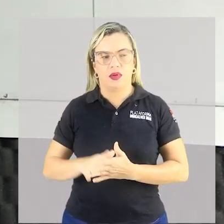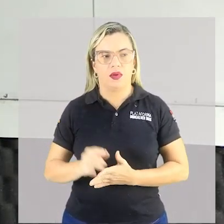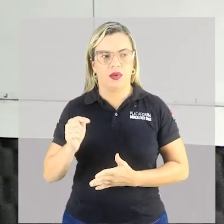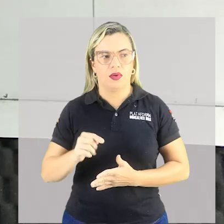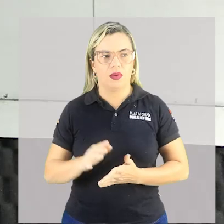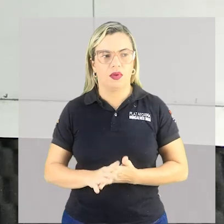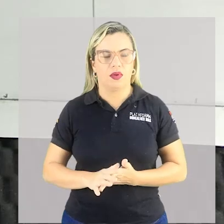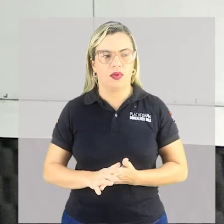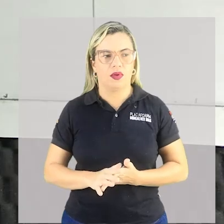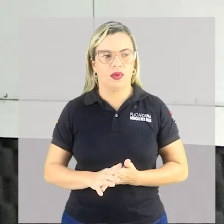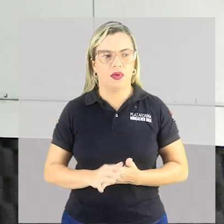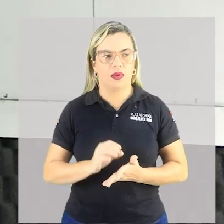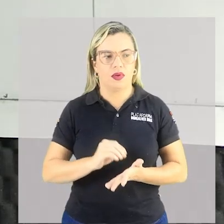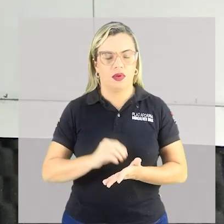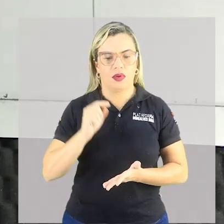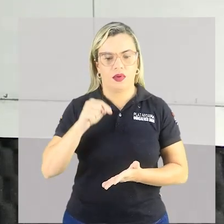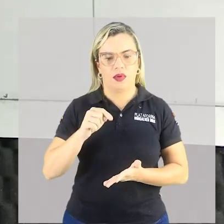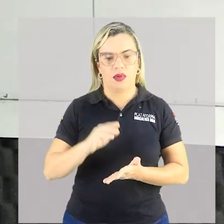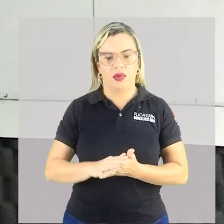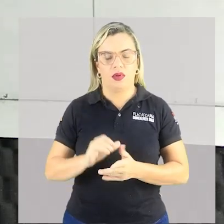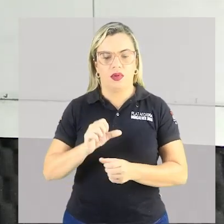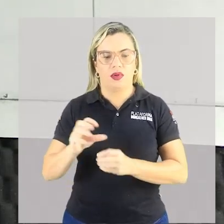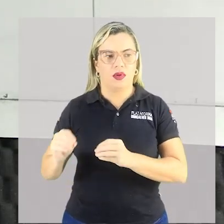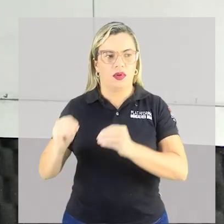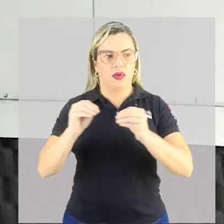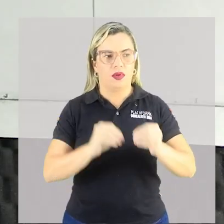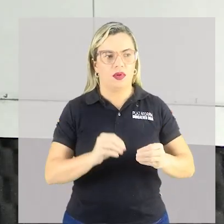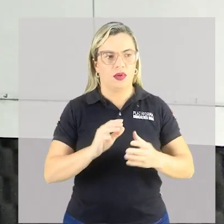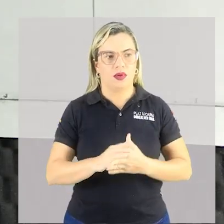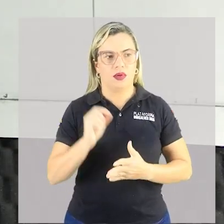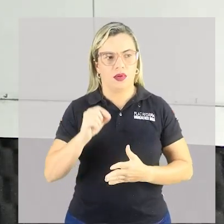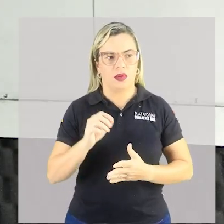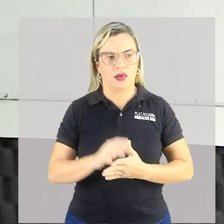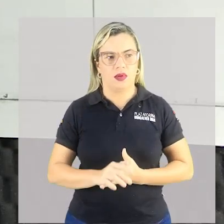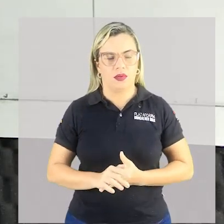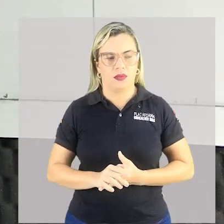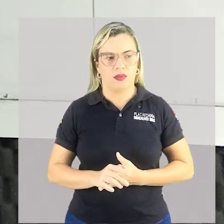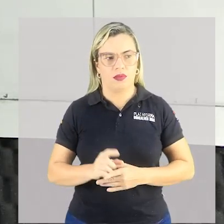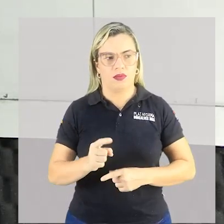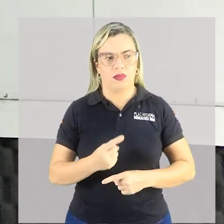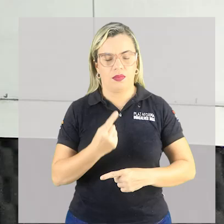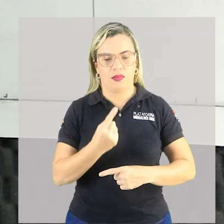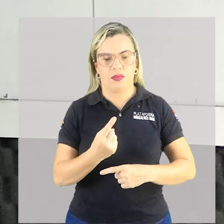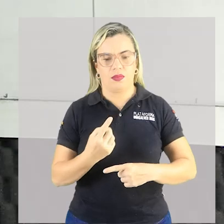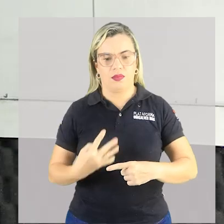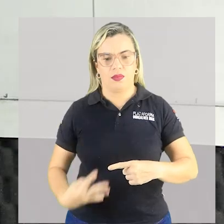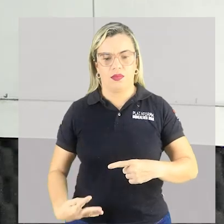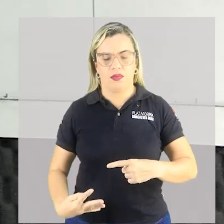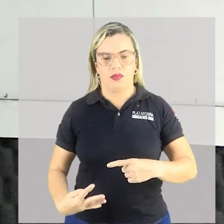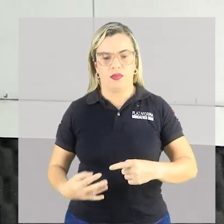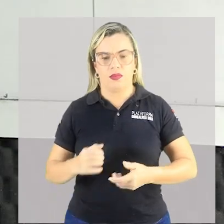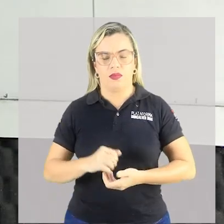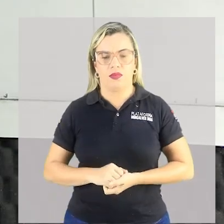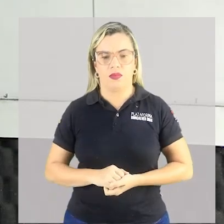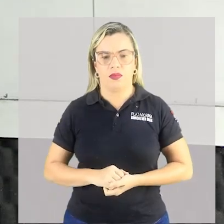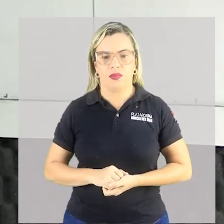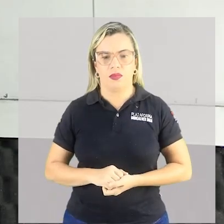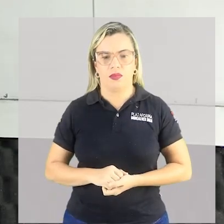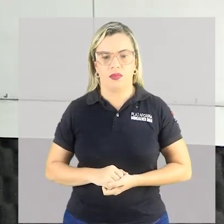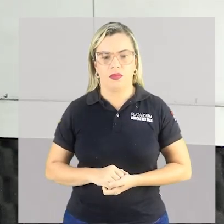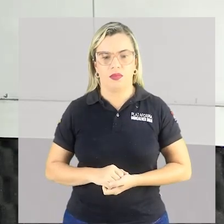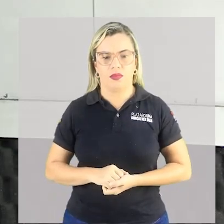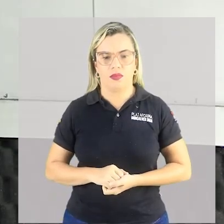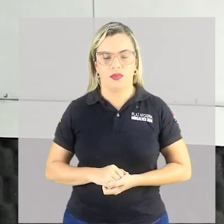4. Então, essa razão pedida, né, da distância 1 com a distância 2 vai ser quanto? 1 sobre